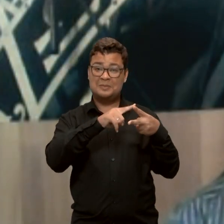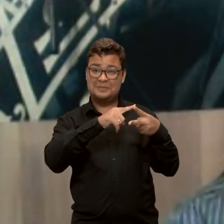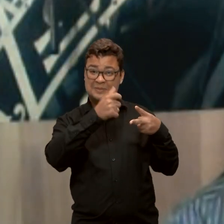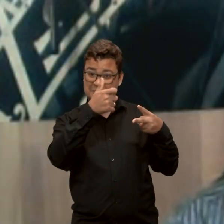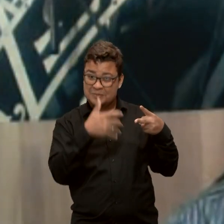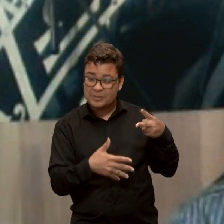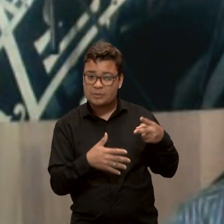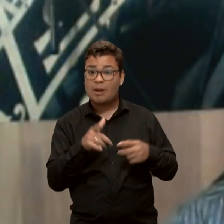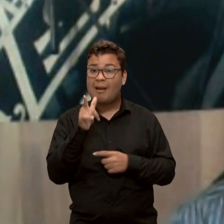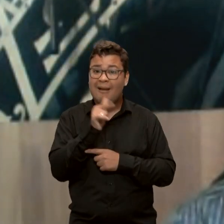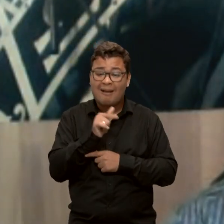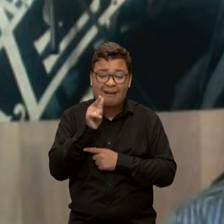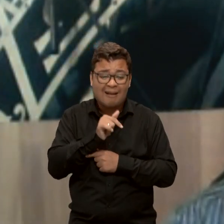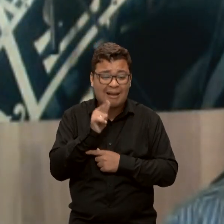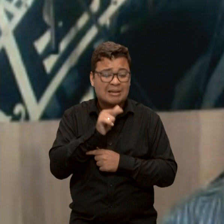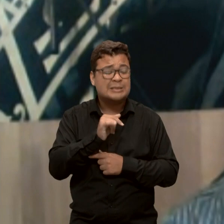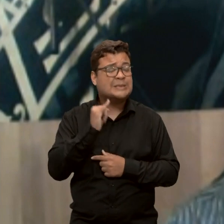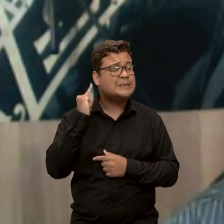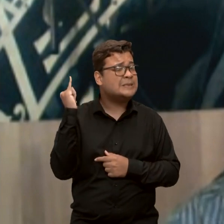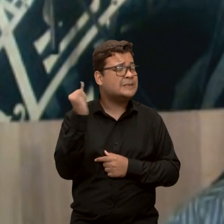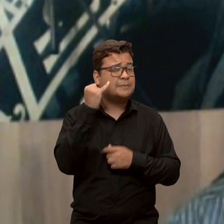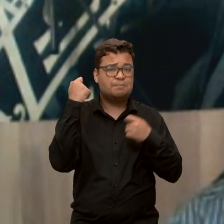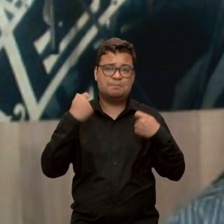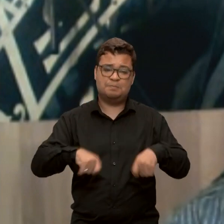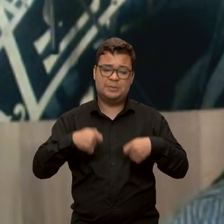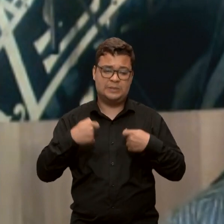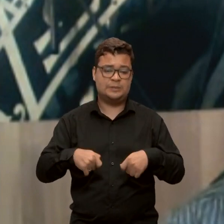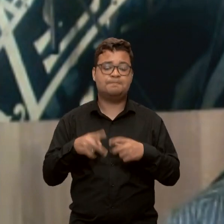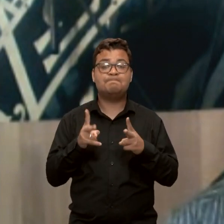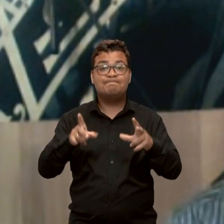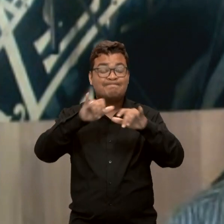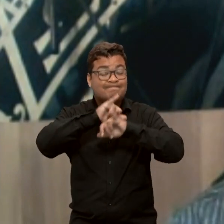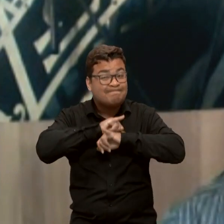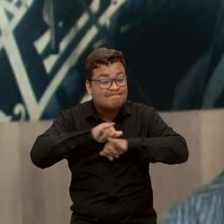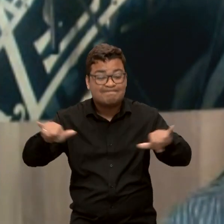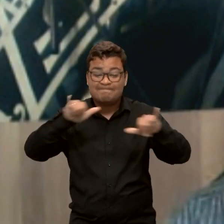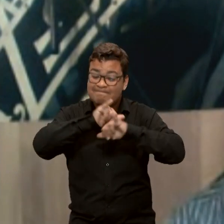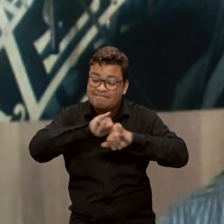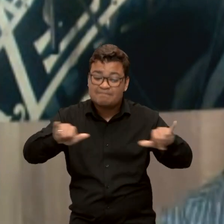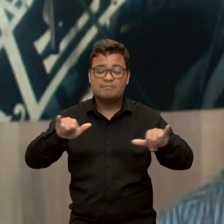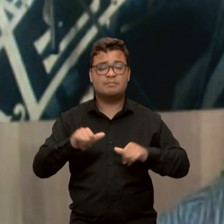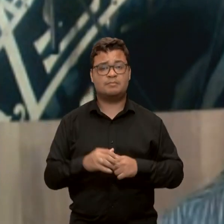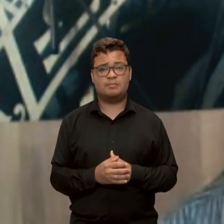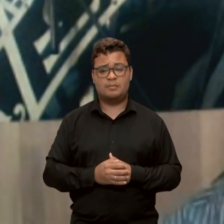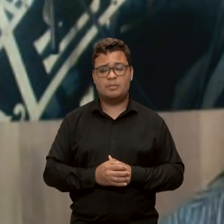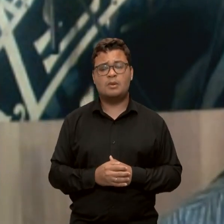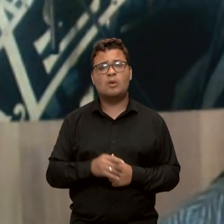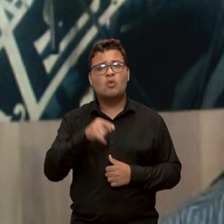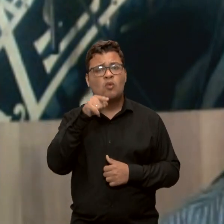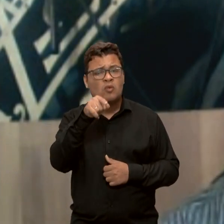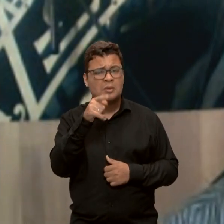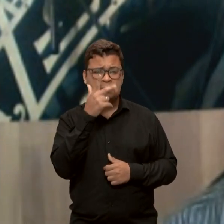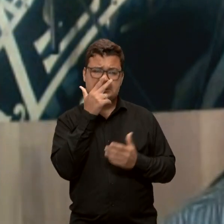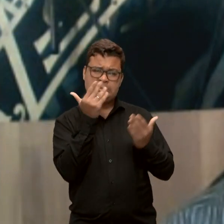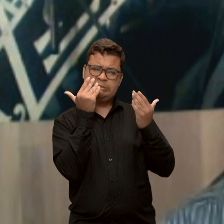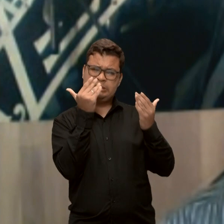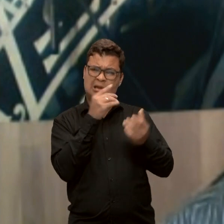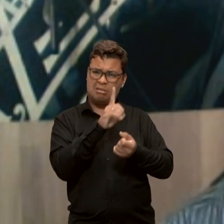pode acontecer com ela? Ela chegar já num estágio muito avançado da doença e ser muito mais complicado fazer o